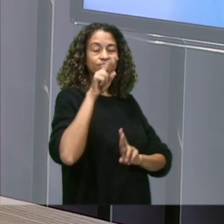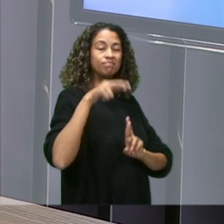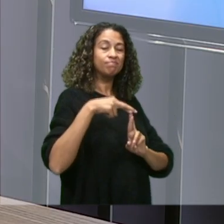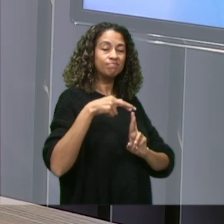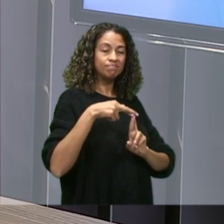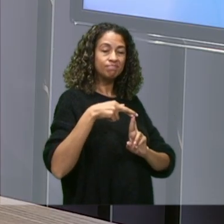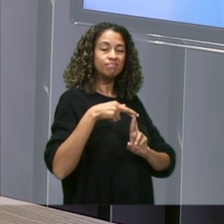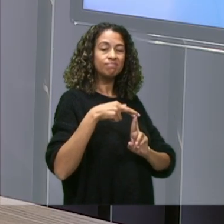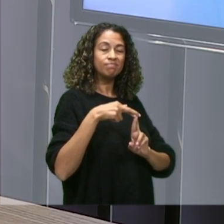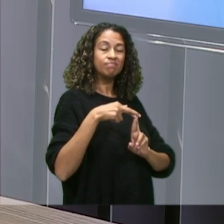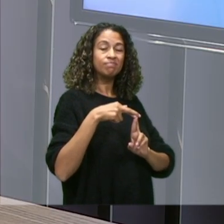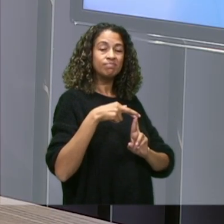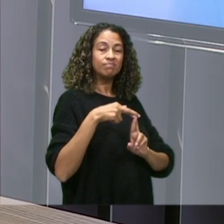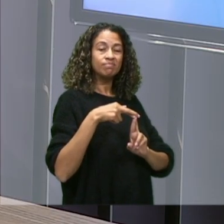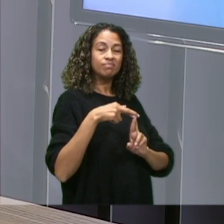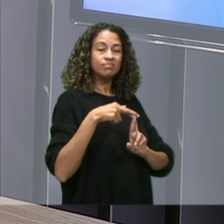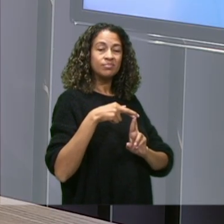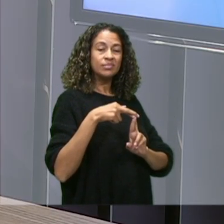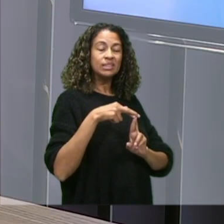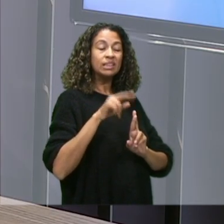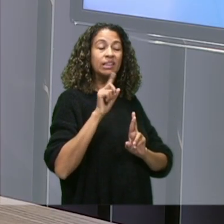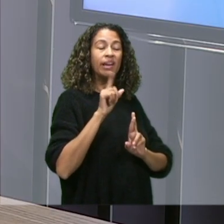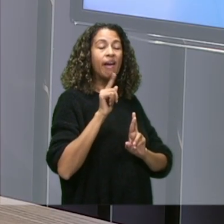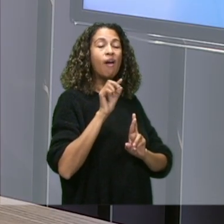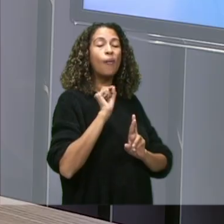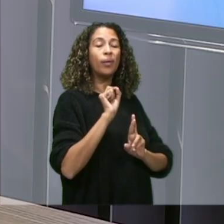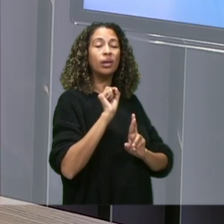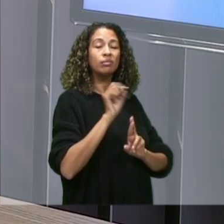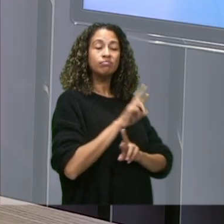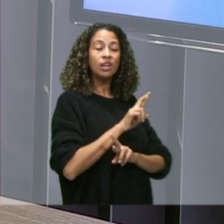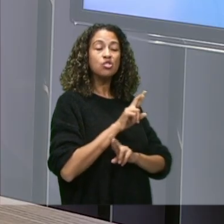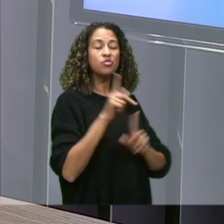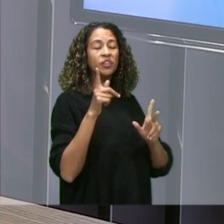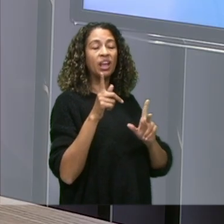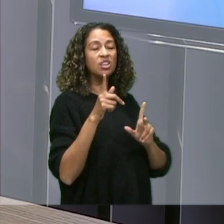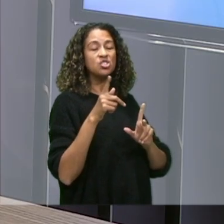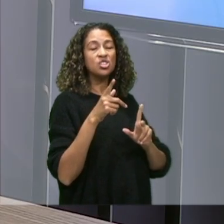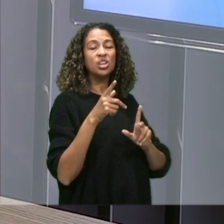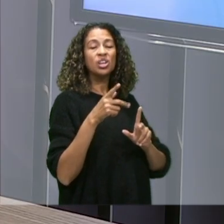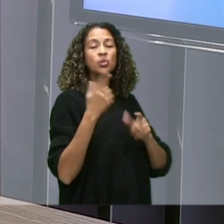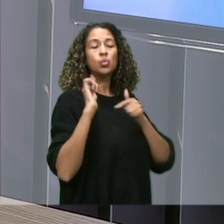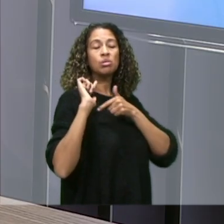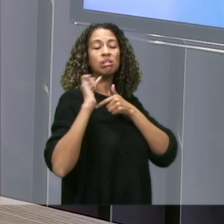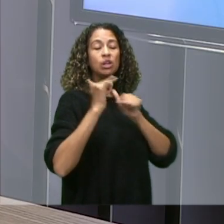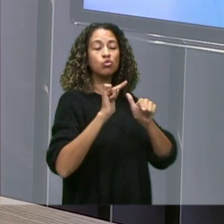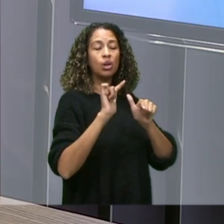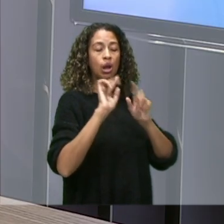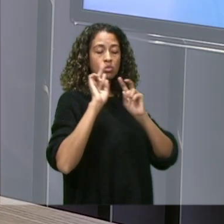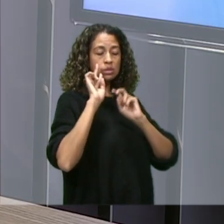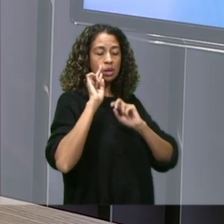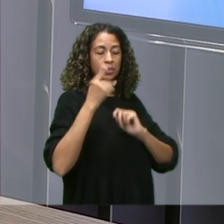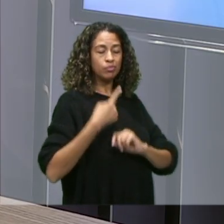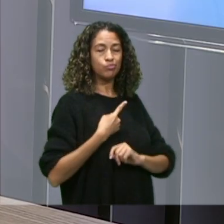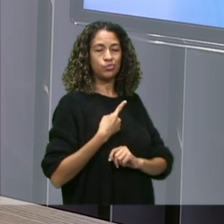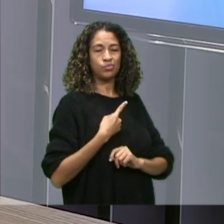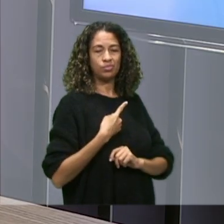a histórias que fogem daquele estereótipo eurocêntrico. Por